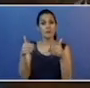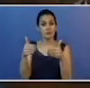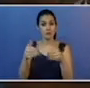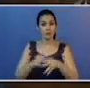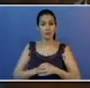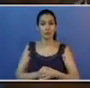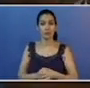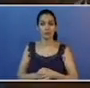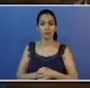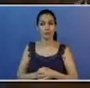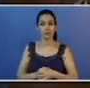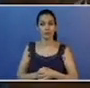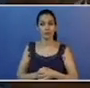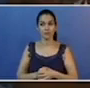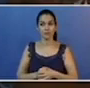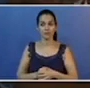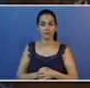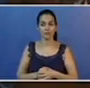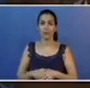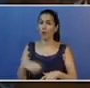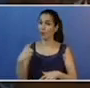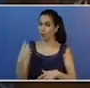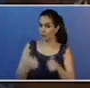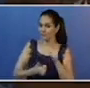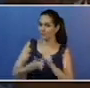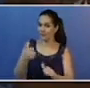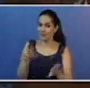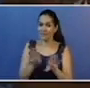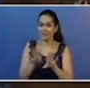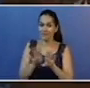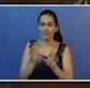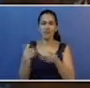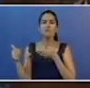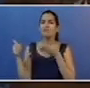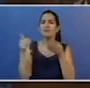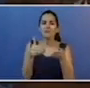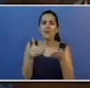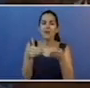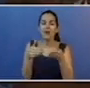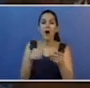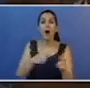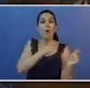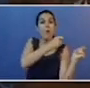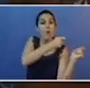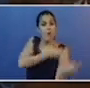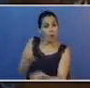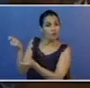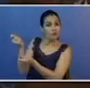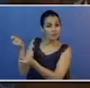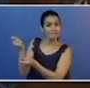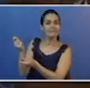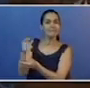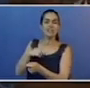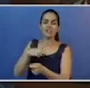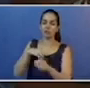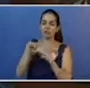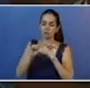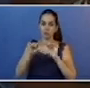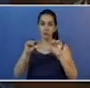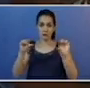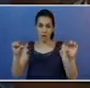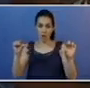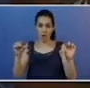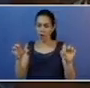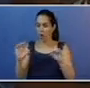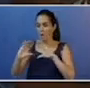imagens. Então, um esporte também que é considerado de precisão é o golfe, onde o atleta tem um taco, uma